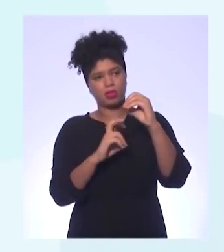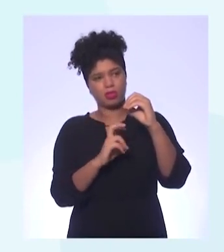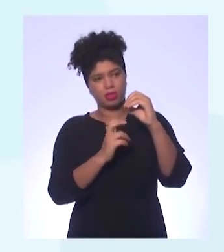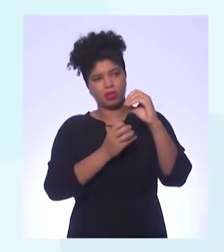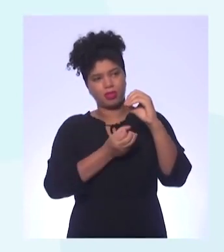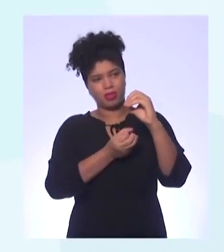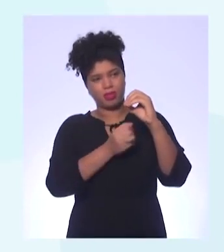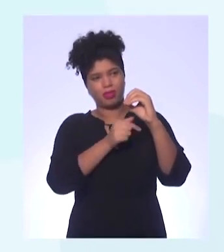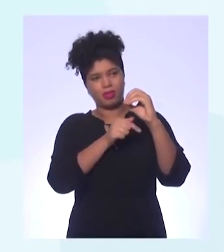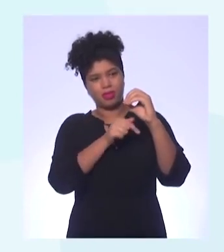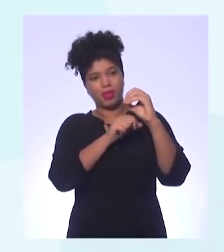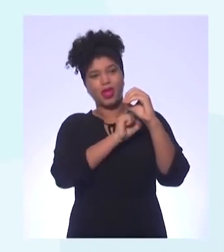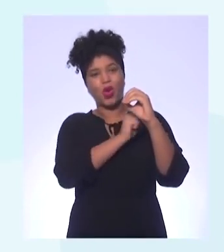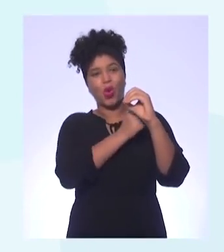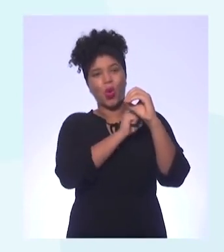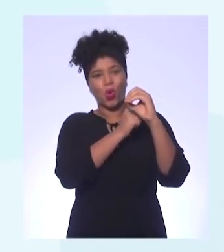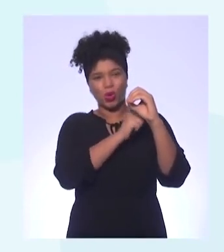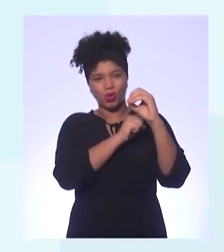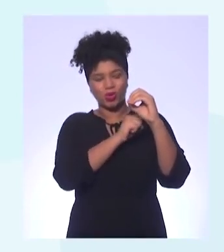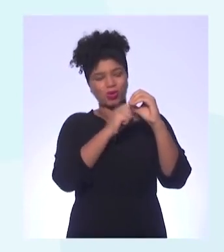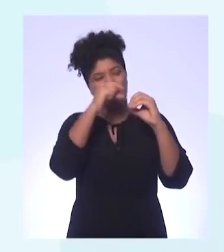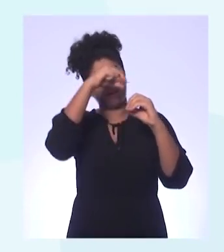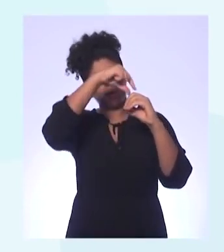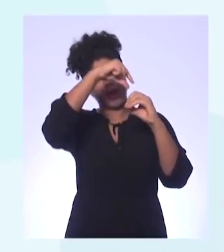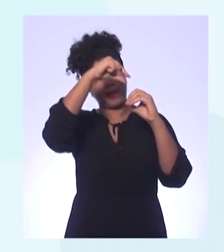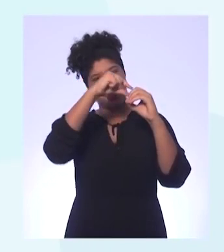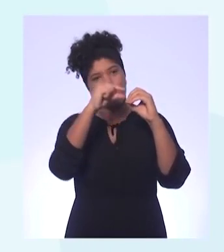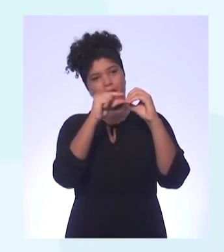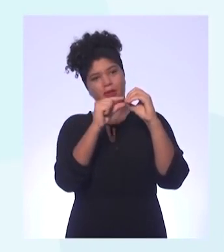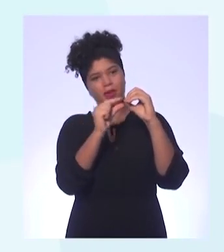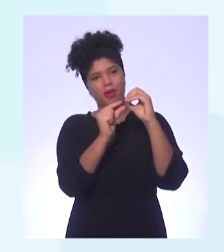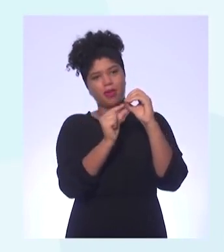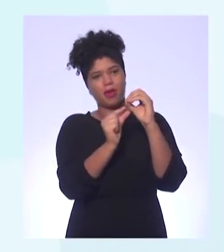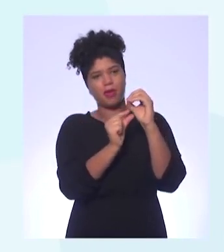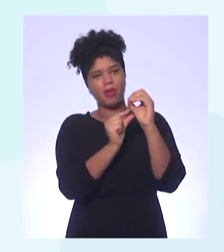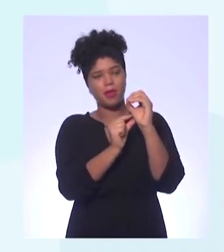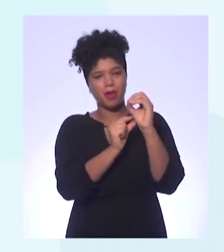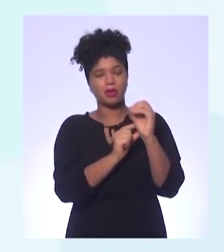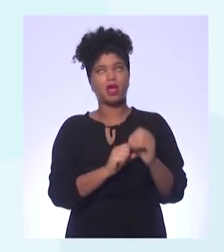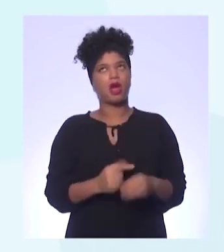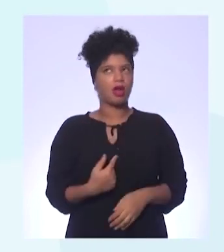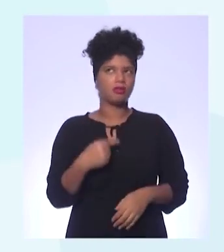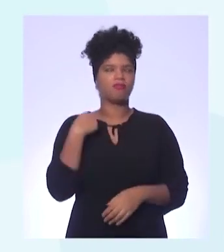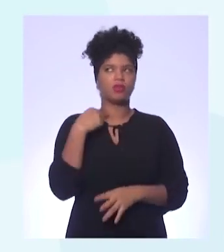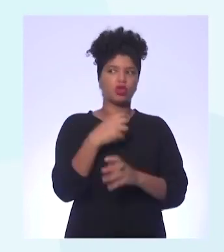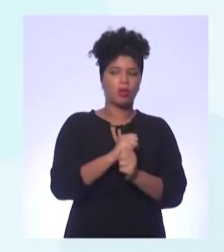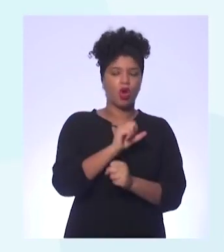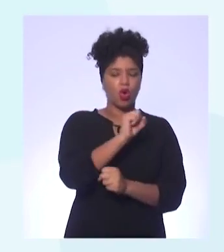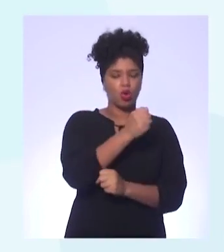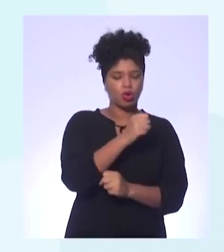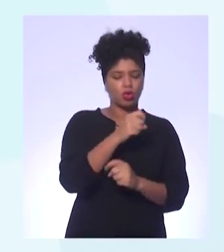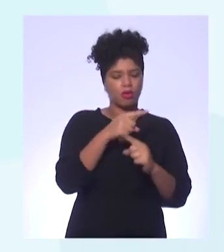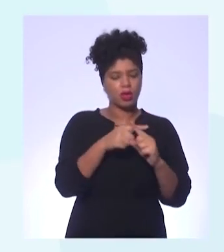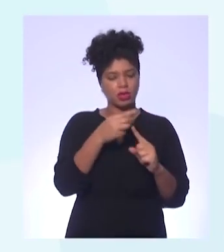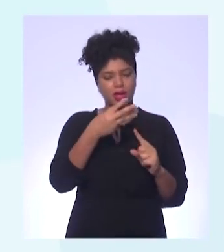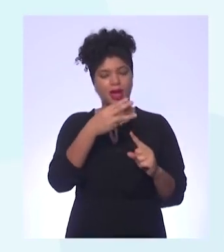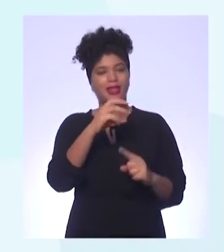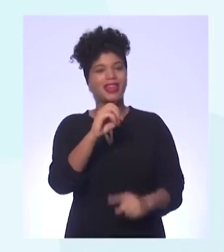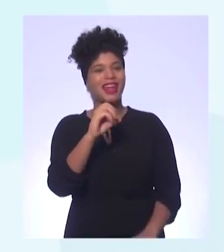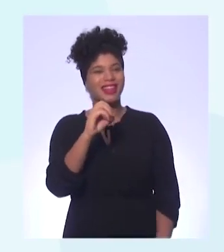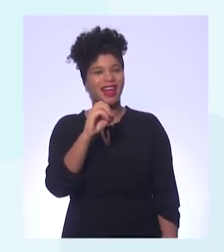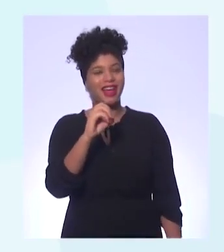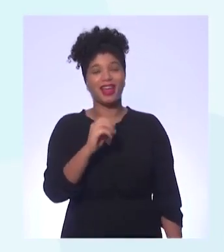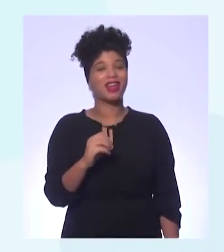6, 7, 8 pedaços. Então, eu tenho 8 vezes 30 graus. 8